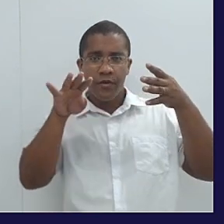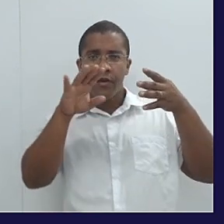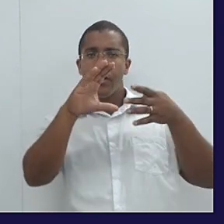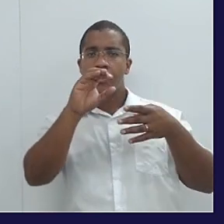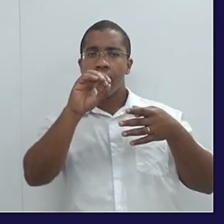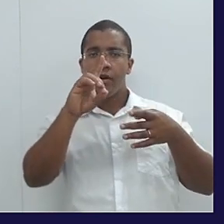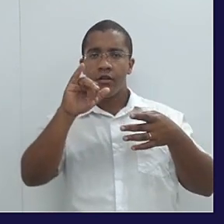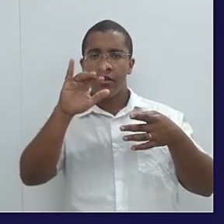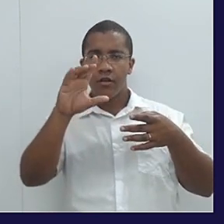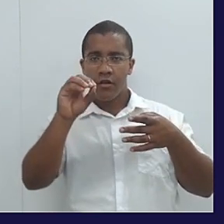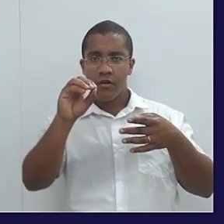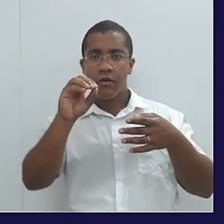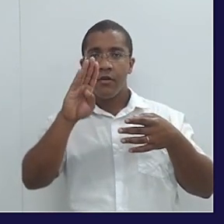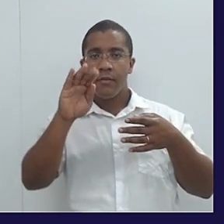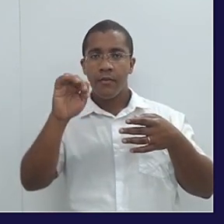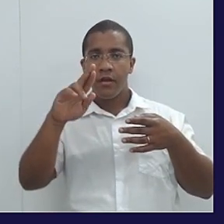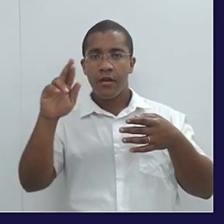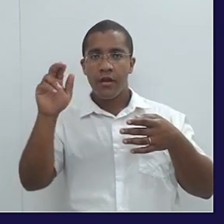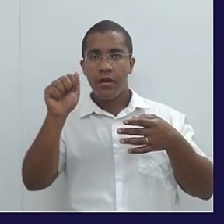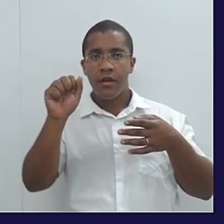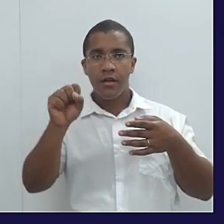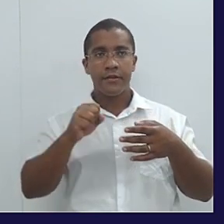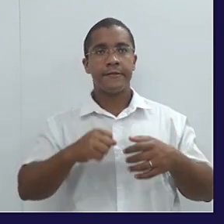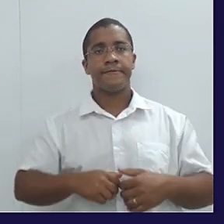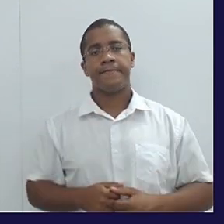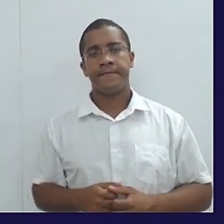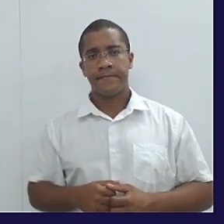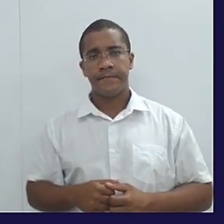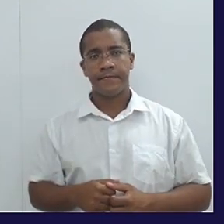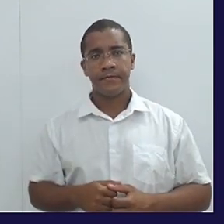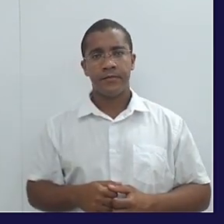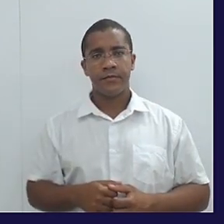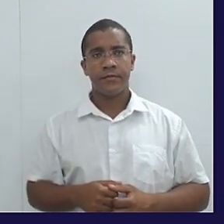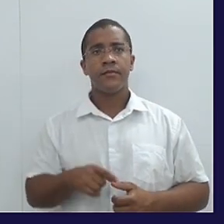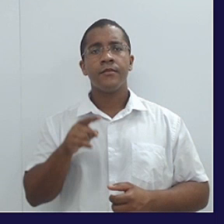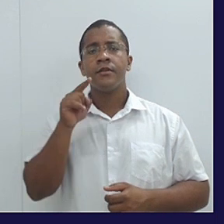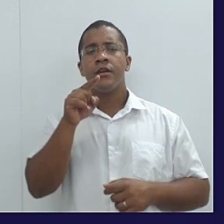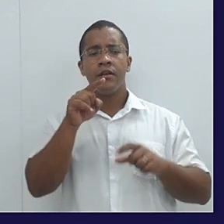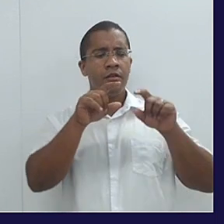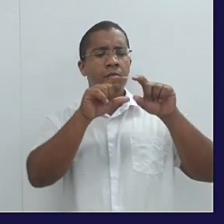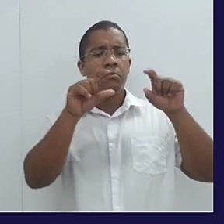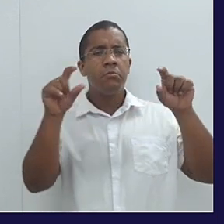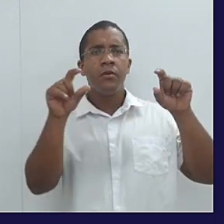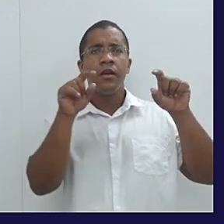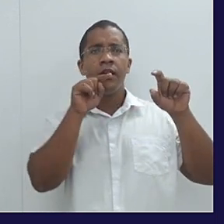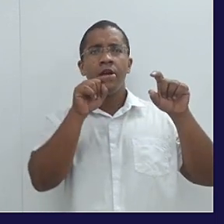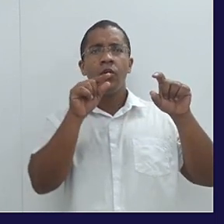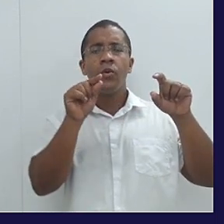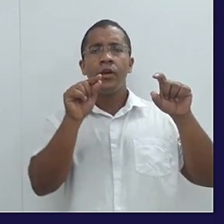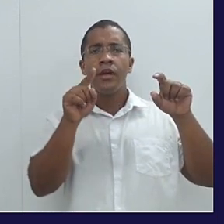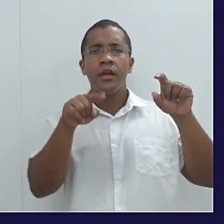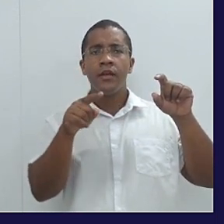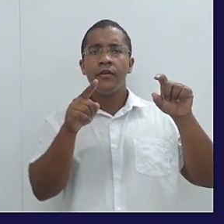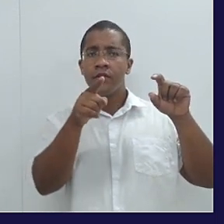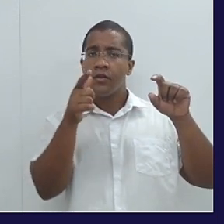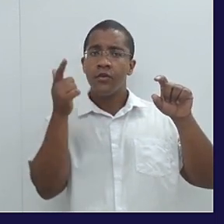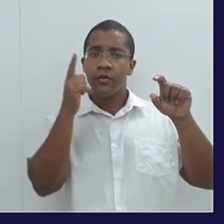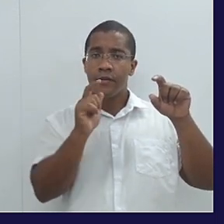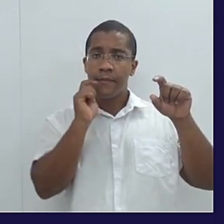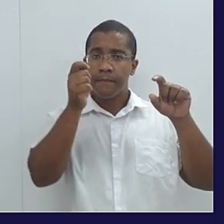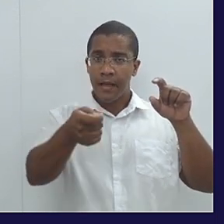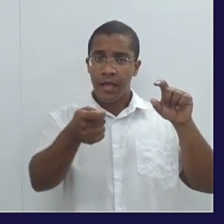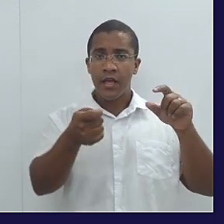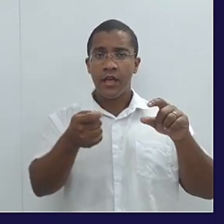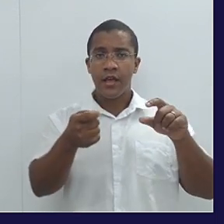barra, ou seja, a mensagem de débito automático. Nesse código de barra, você pode utilizar para